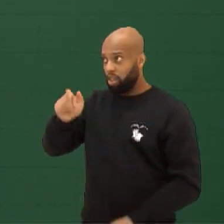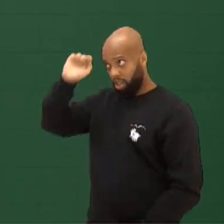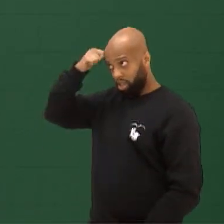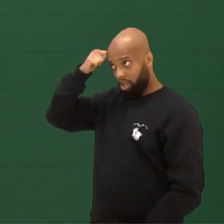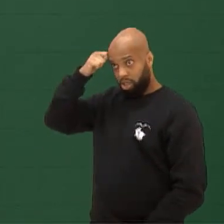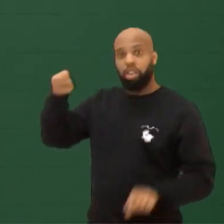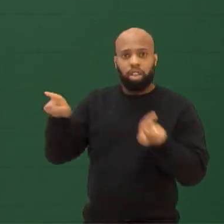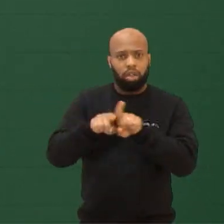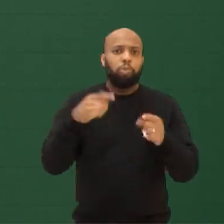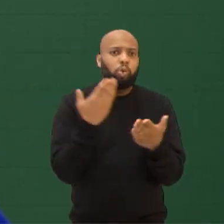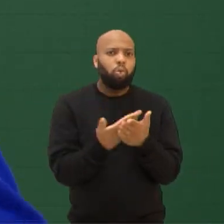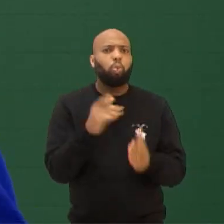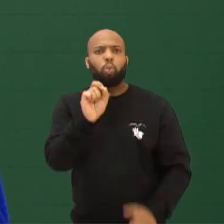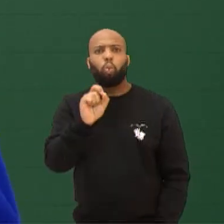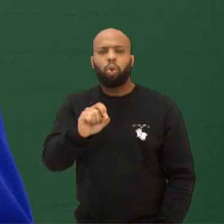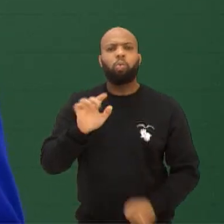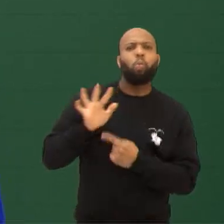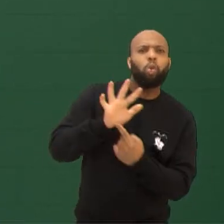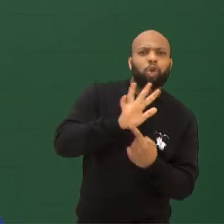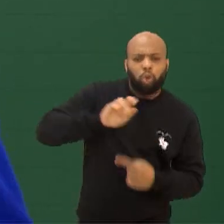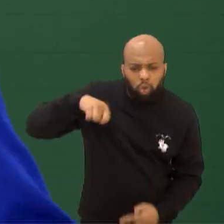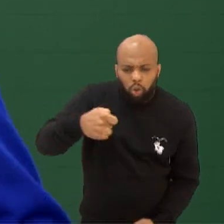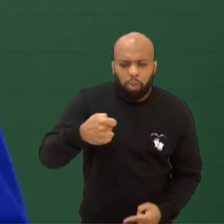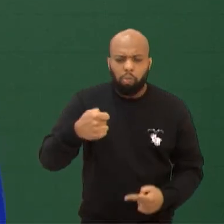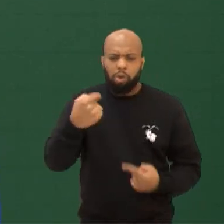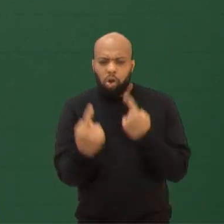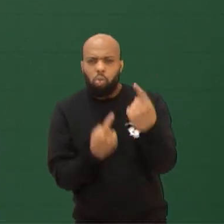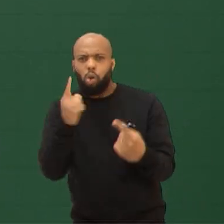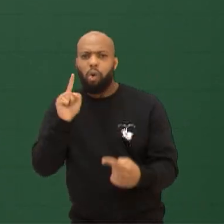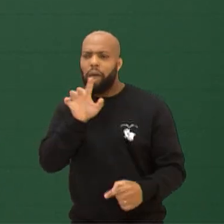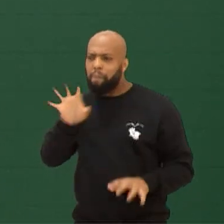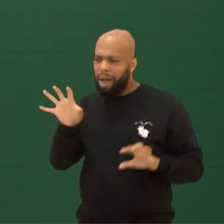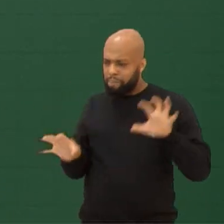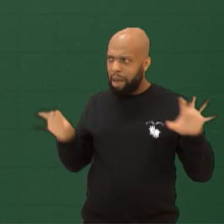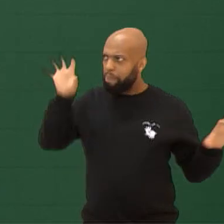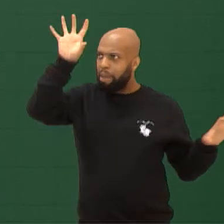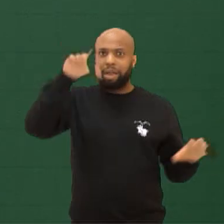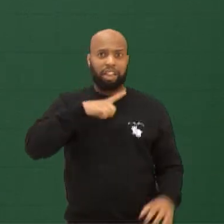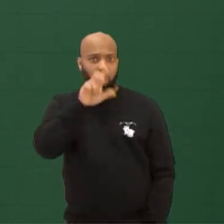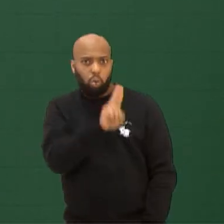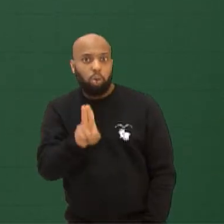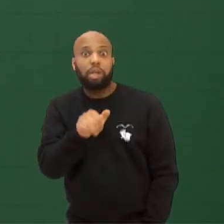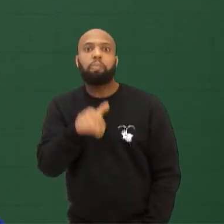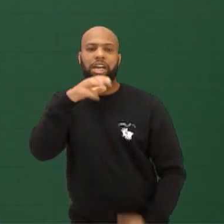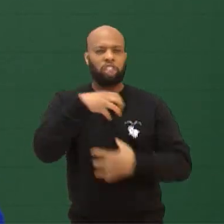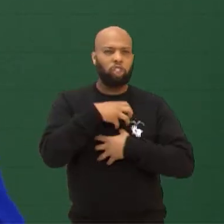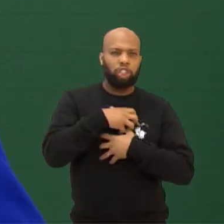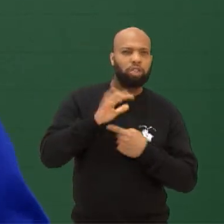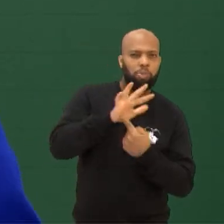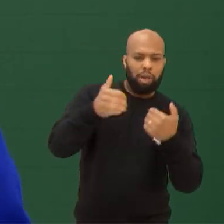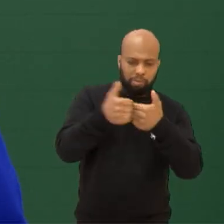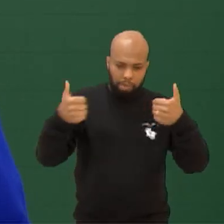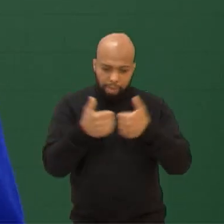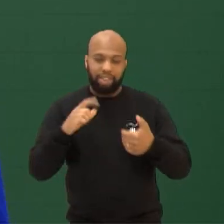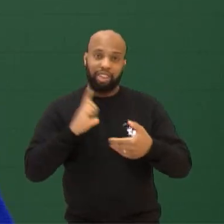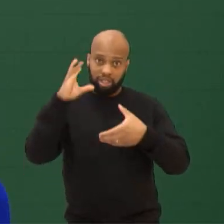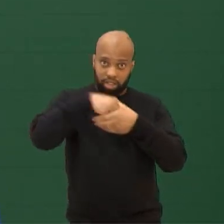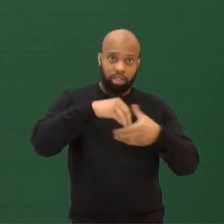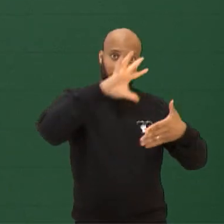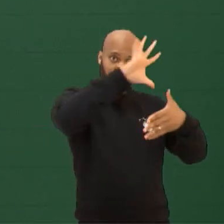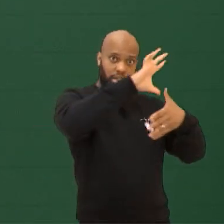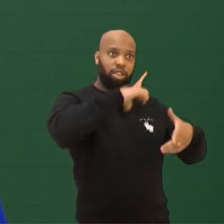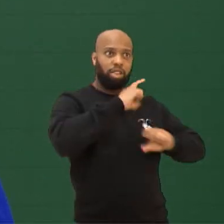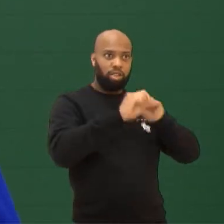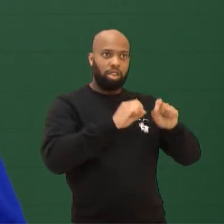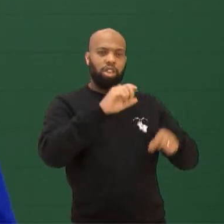África. Fizemos também uma abordagem de quais eram as regionalizações mais usuais, né, prof? Então, dentro da parte da América,